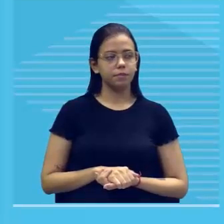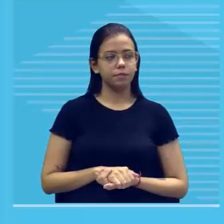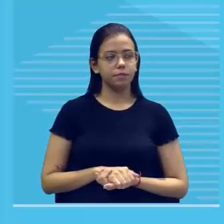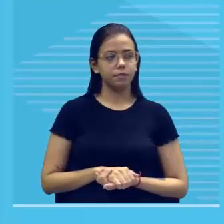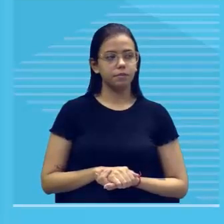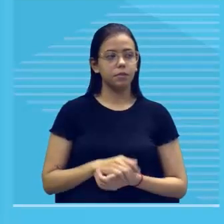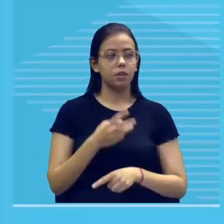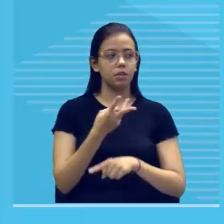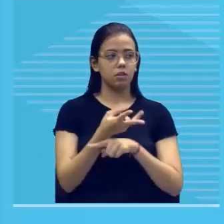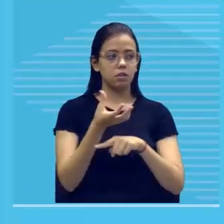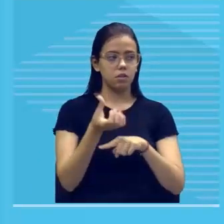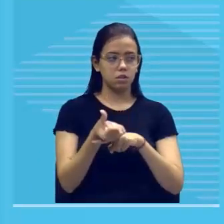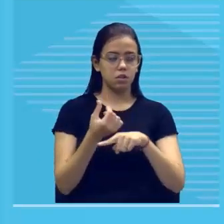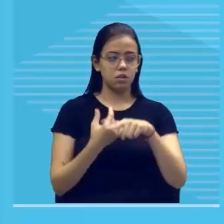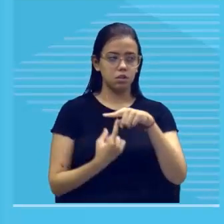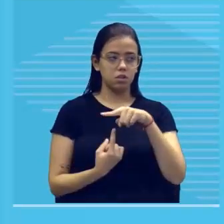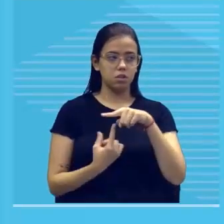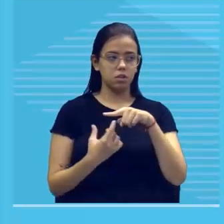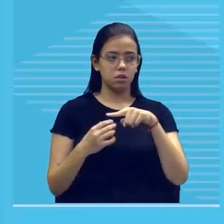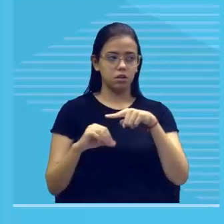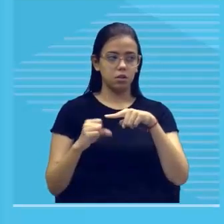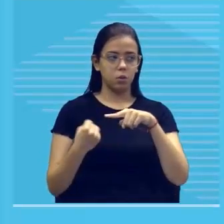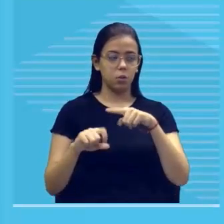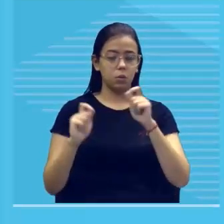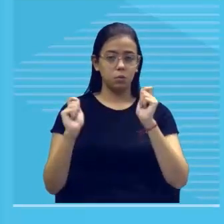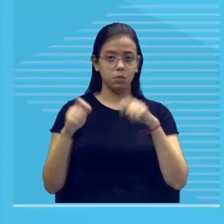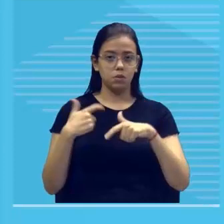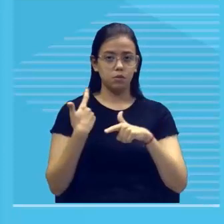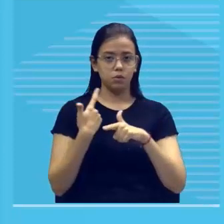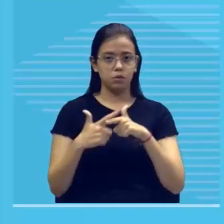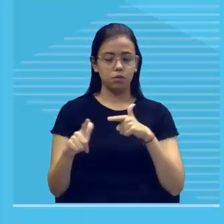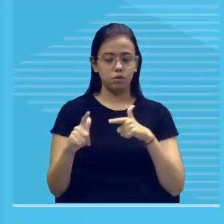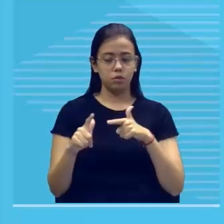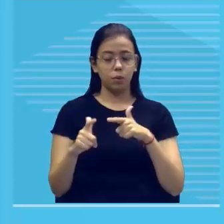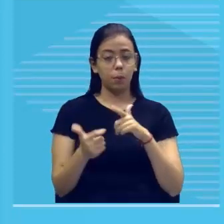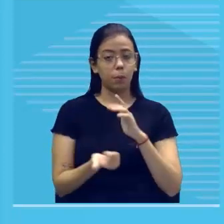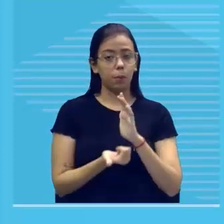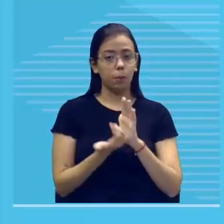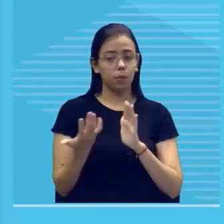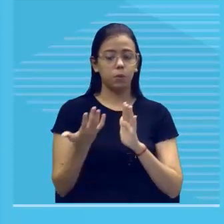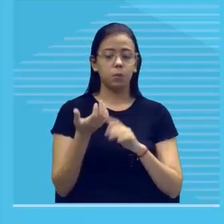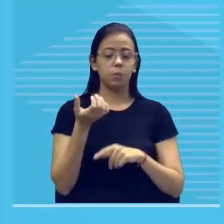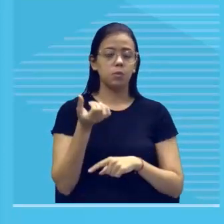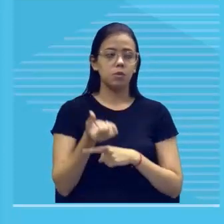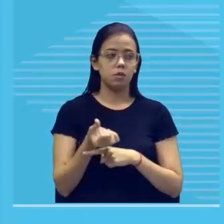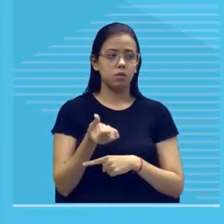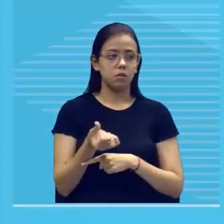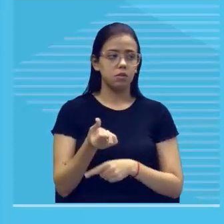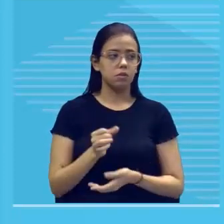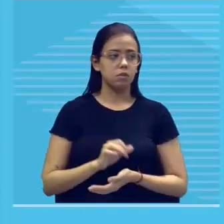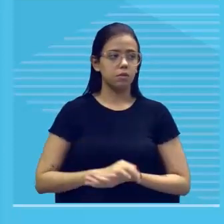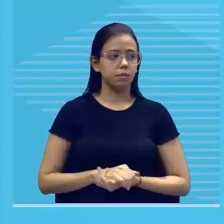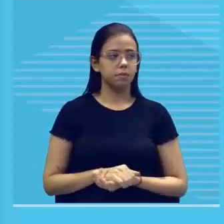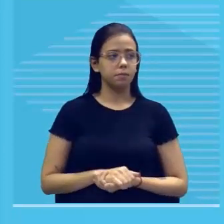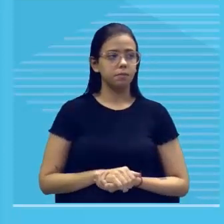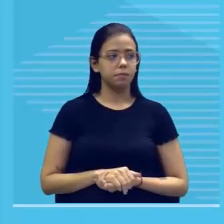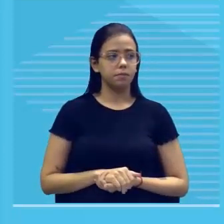o 108 Olha dá para mim dividir adivinha por quanto por seis